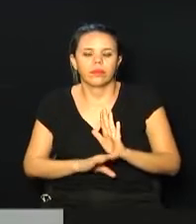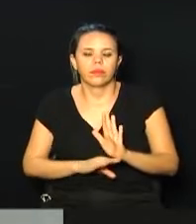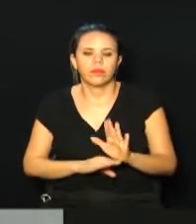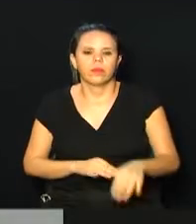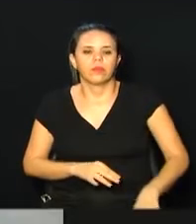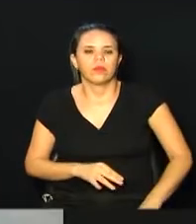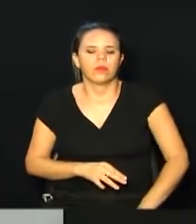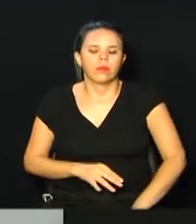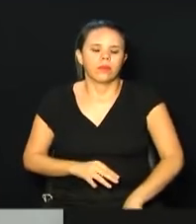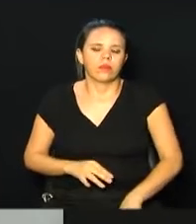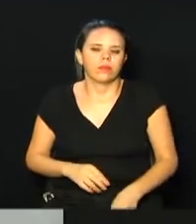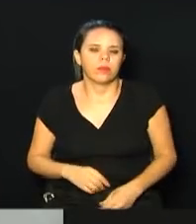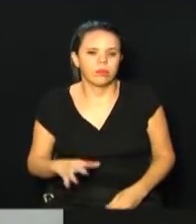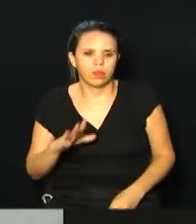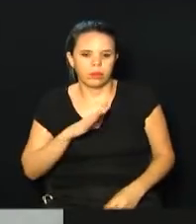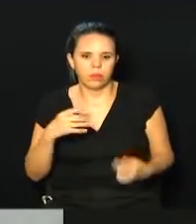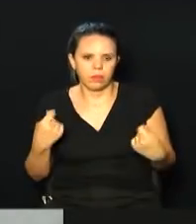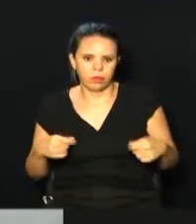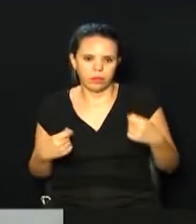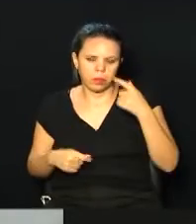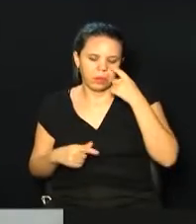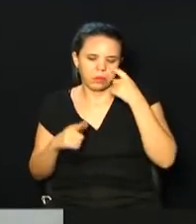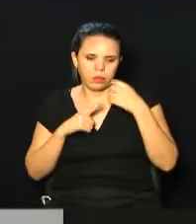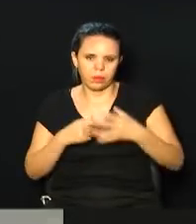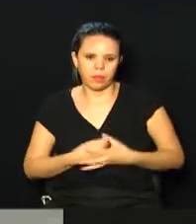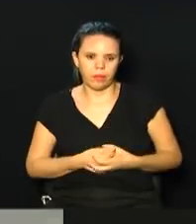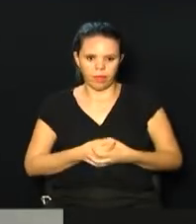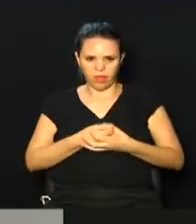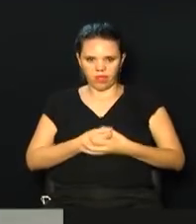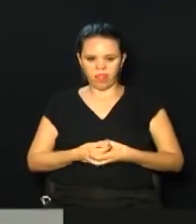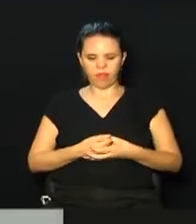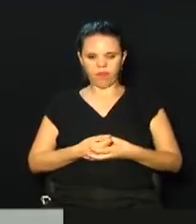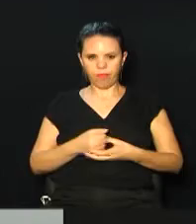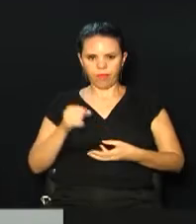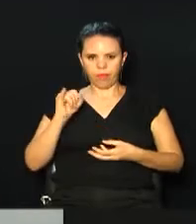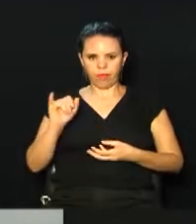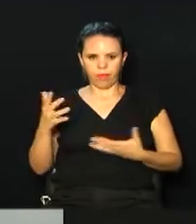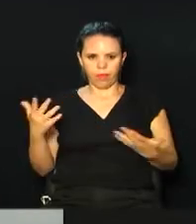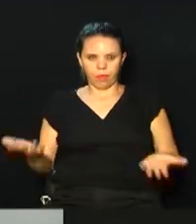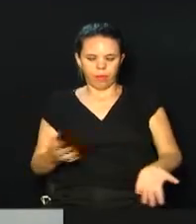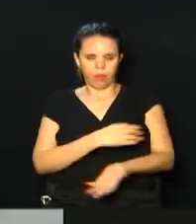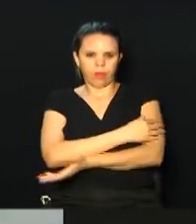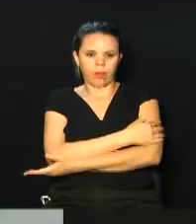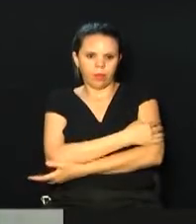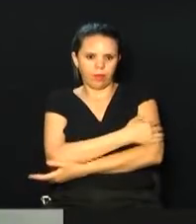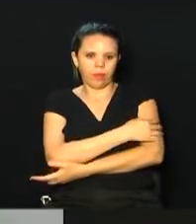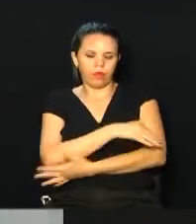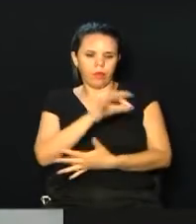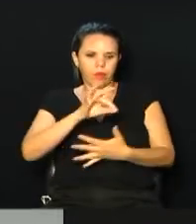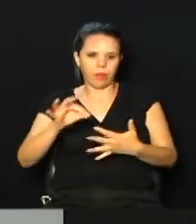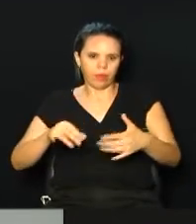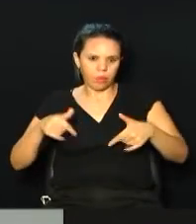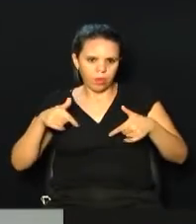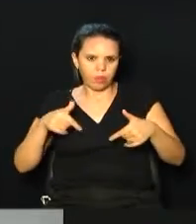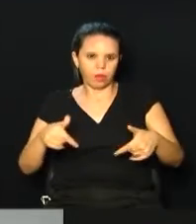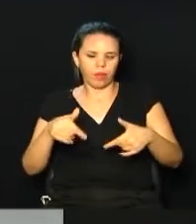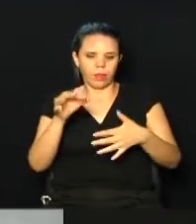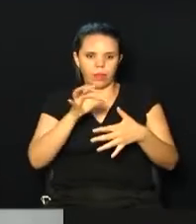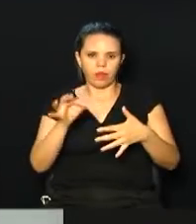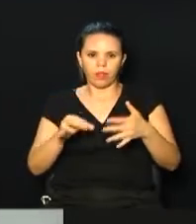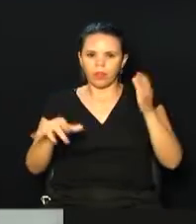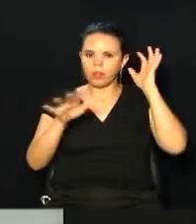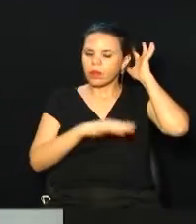saneamento, que as cidades precisam ter. Se esses elementos atuarem